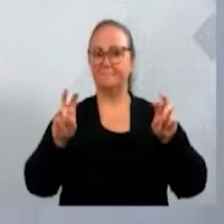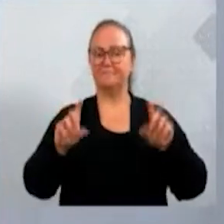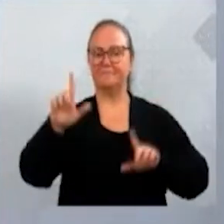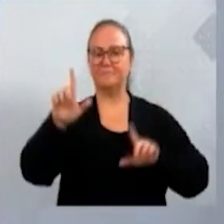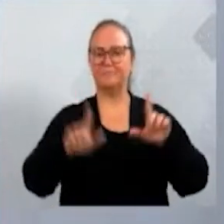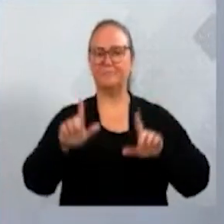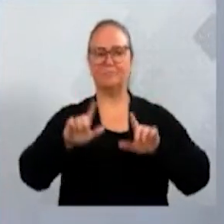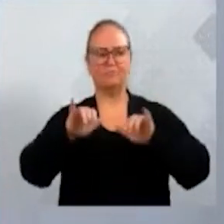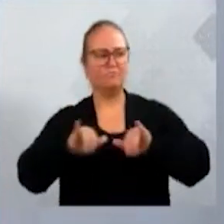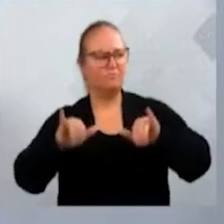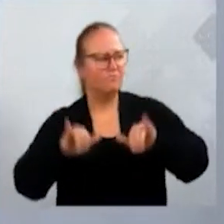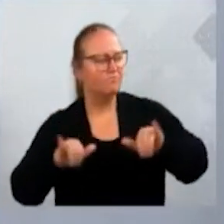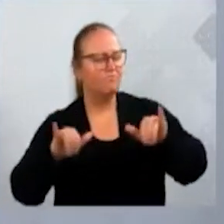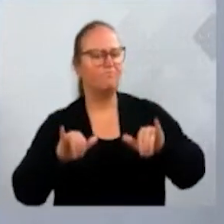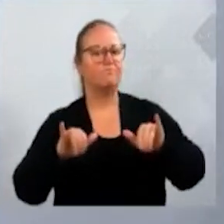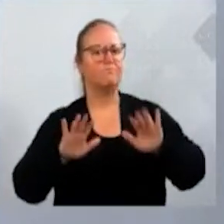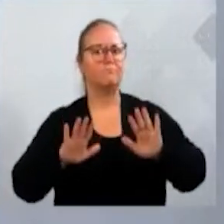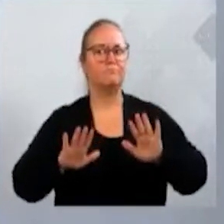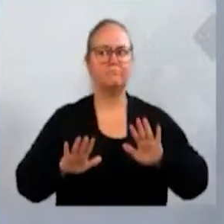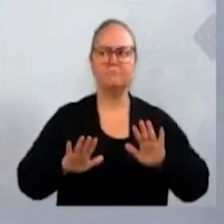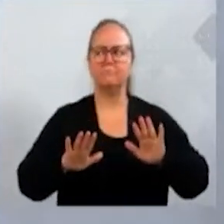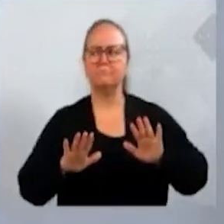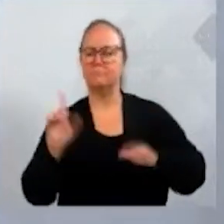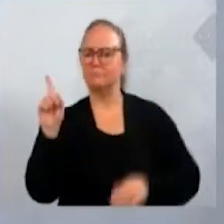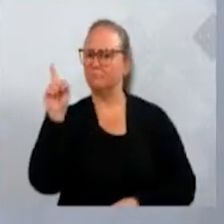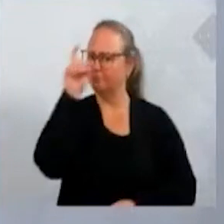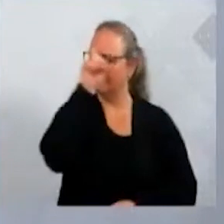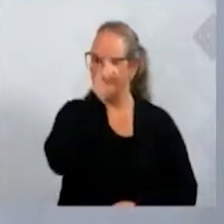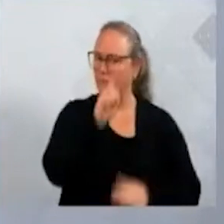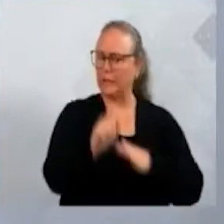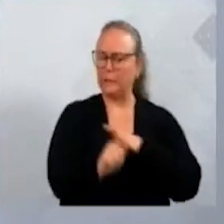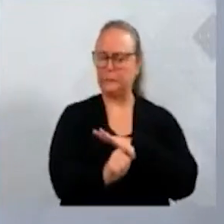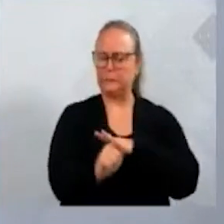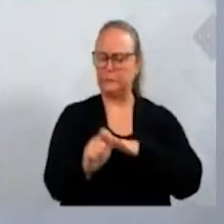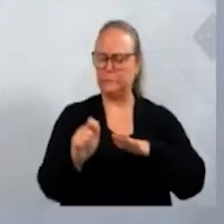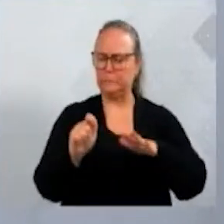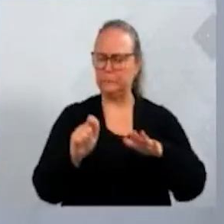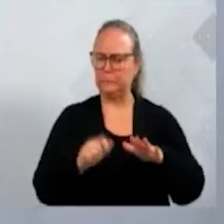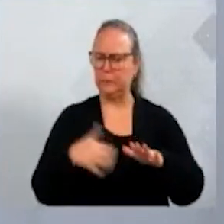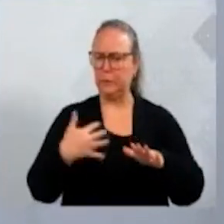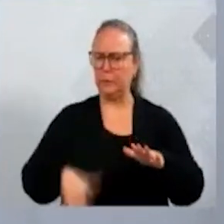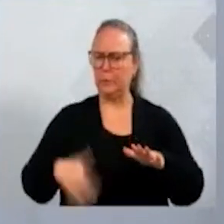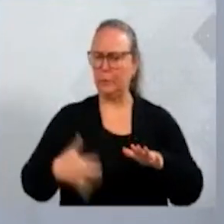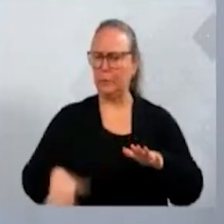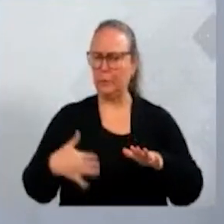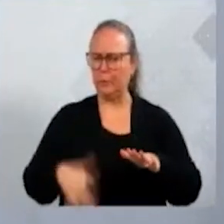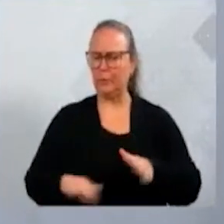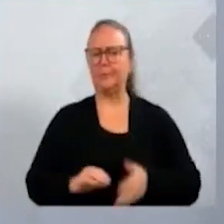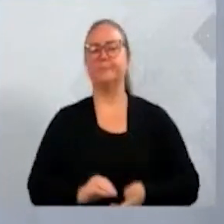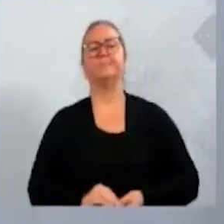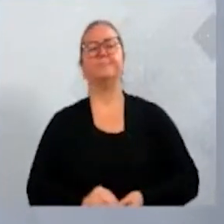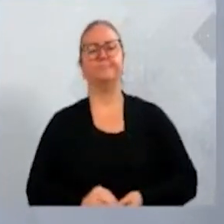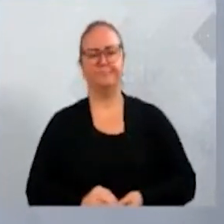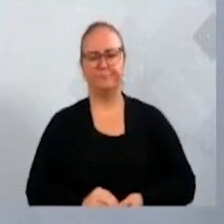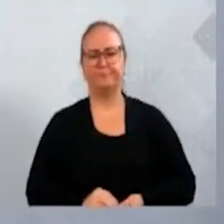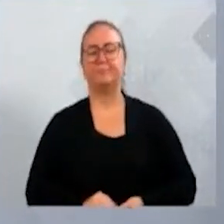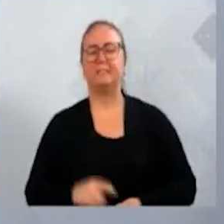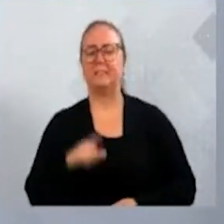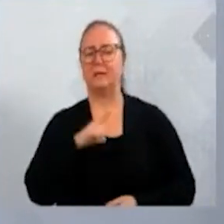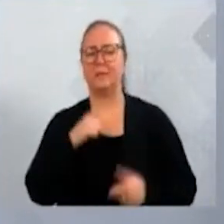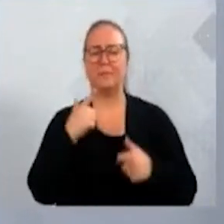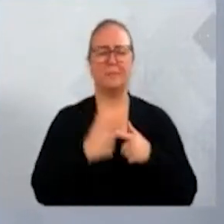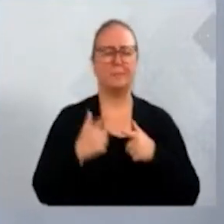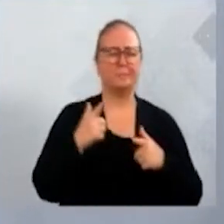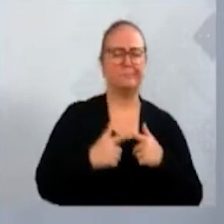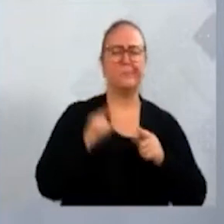difícil né tanto fake News que tem por aí tanta coisa que acontece que a gente já não sabe mais o que é